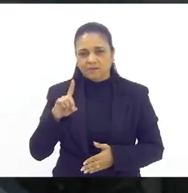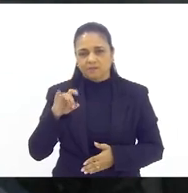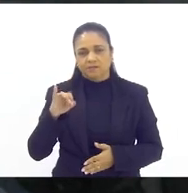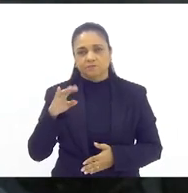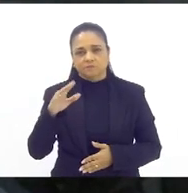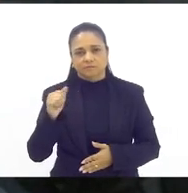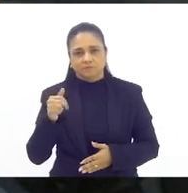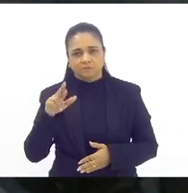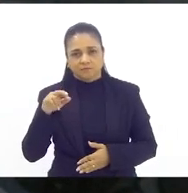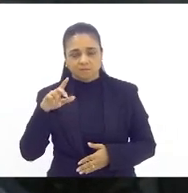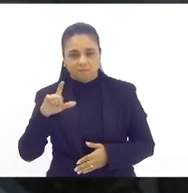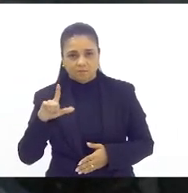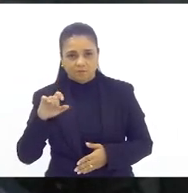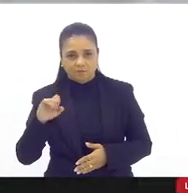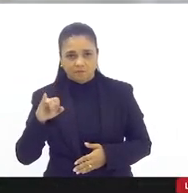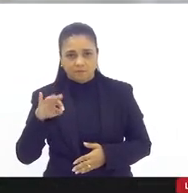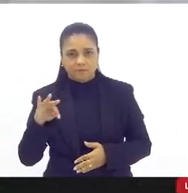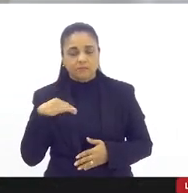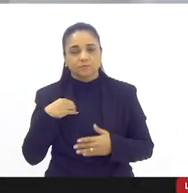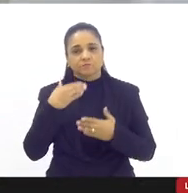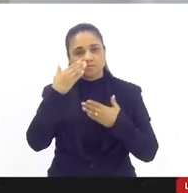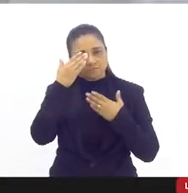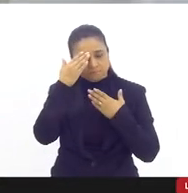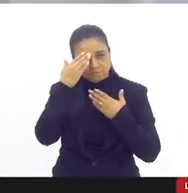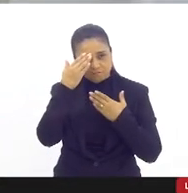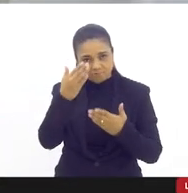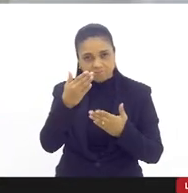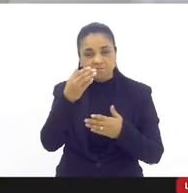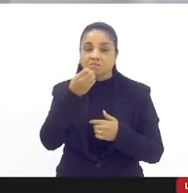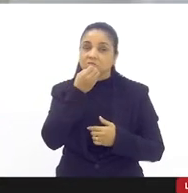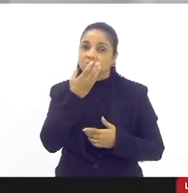Boa tarde excelentíssima deputada